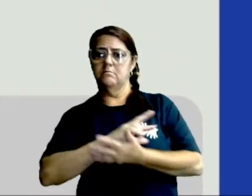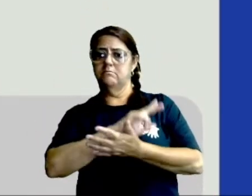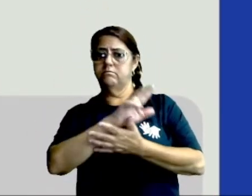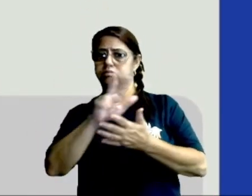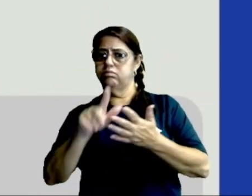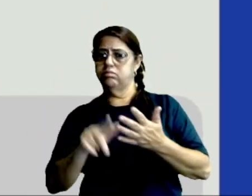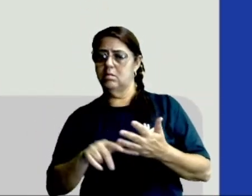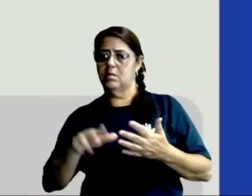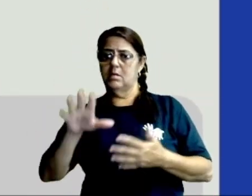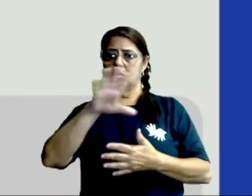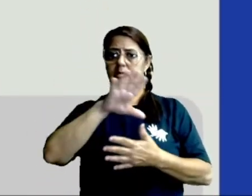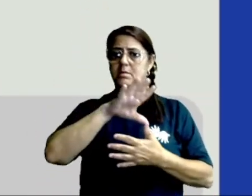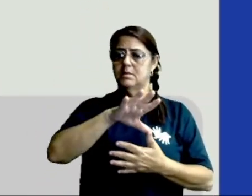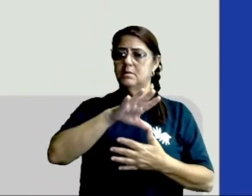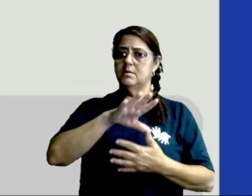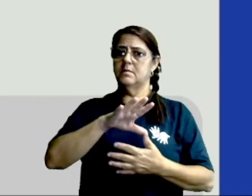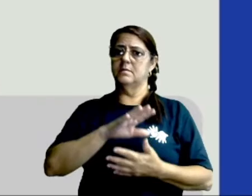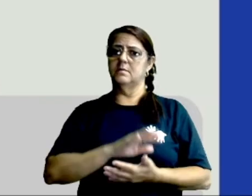listradas de